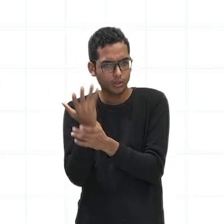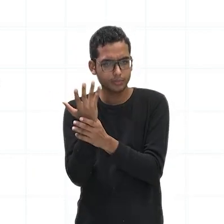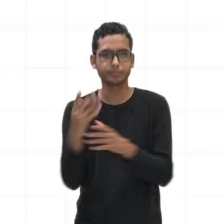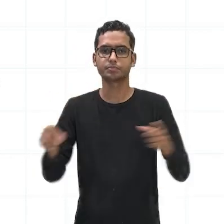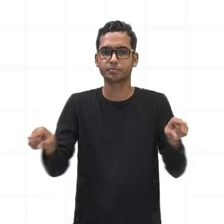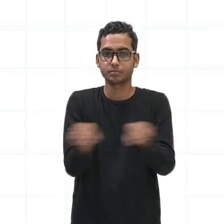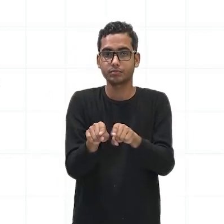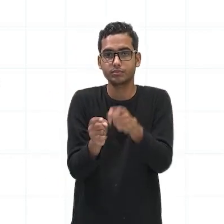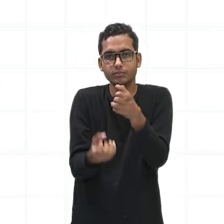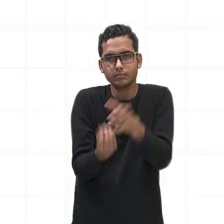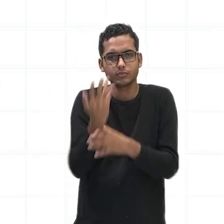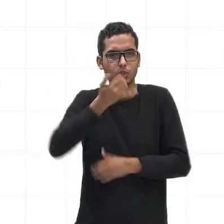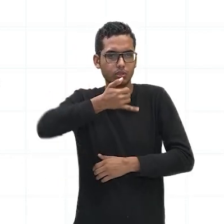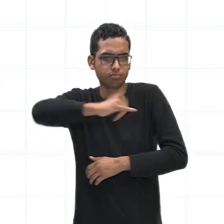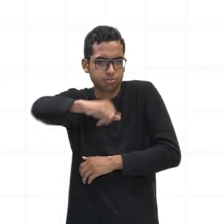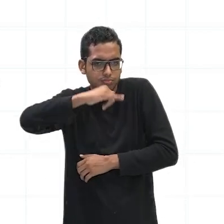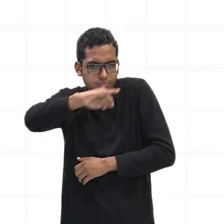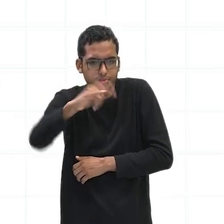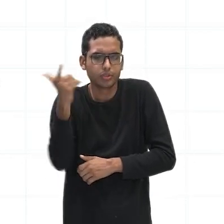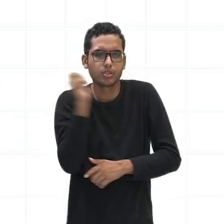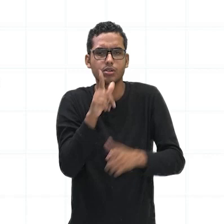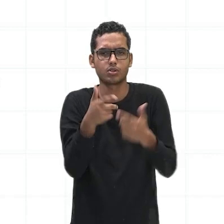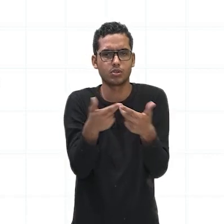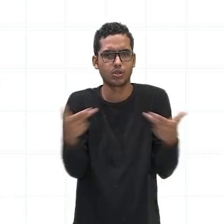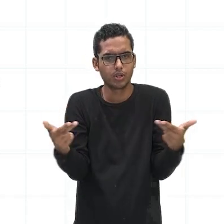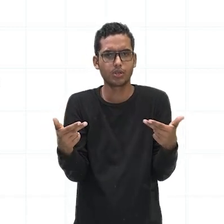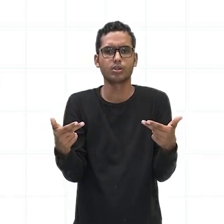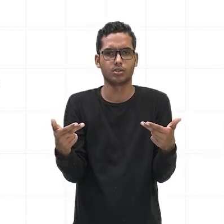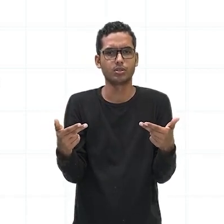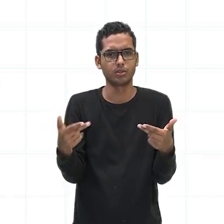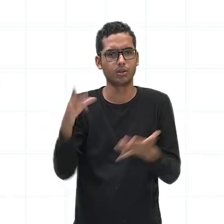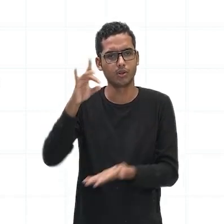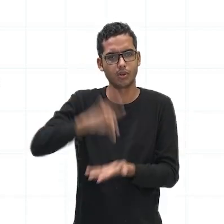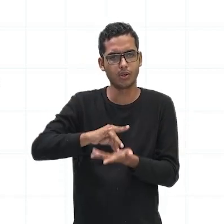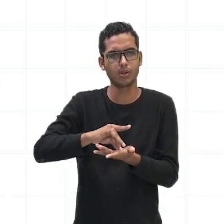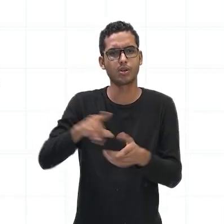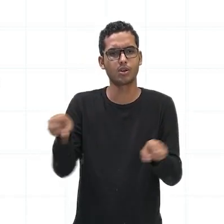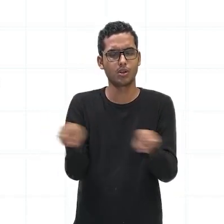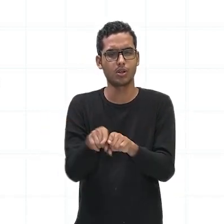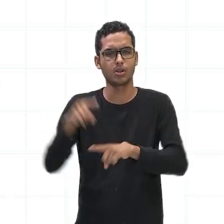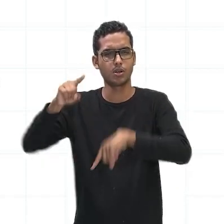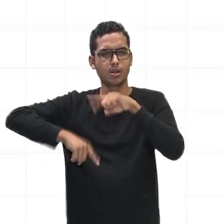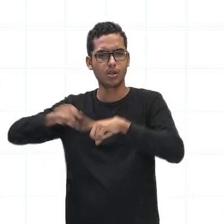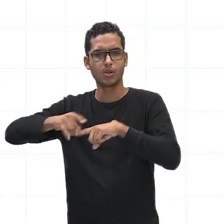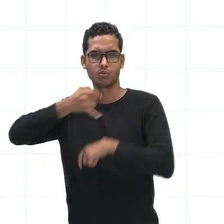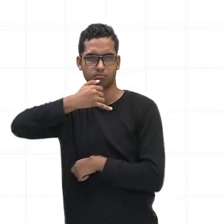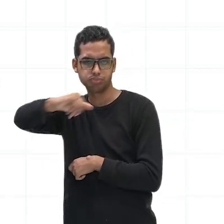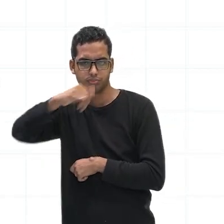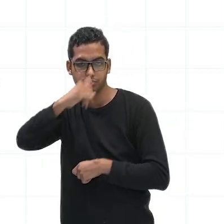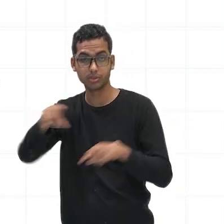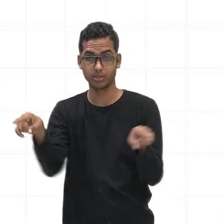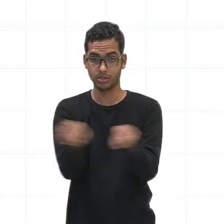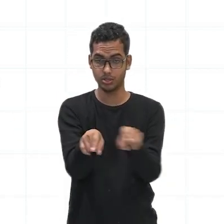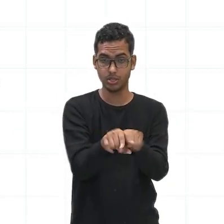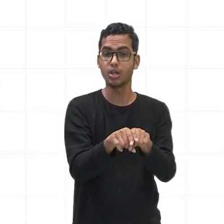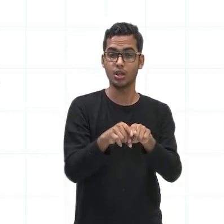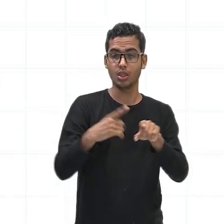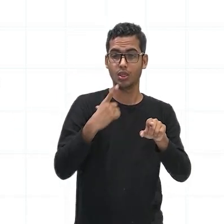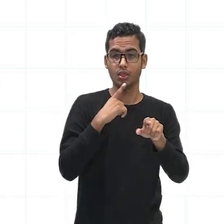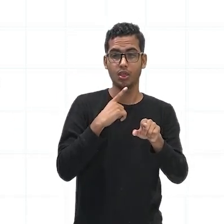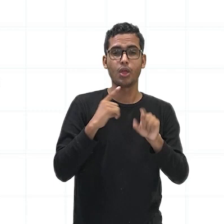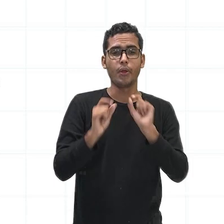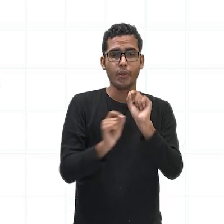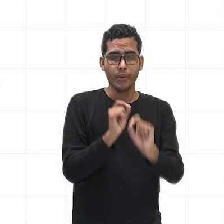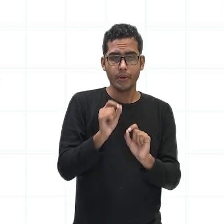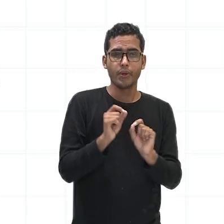gerando eletricidade para o funcionamento de aparelhos eletrônicos, eletrodomésticos, bem como um abastecimento